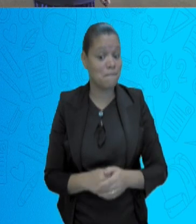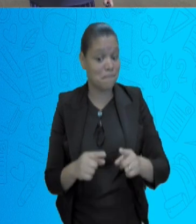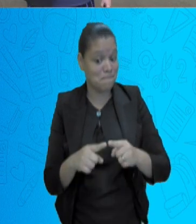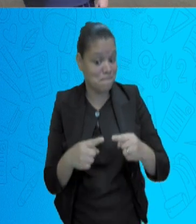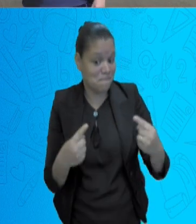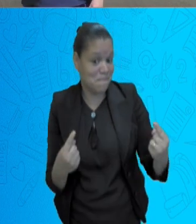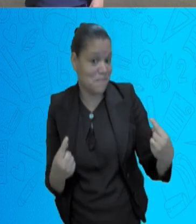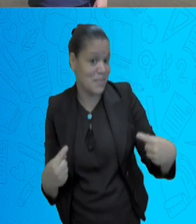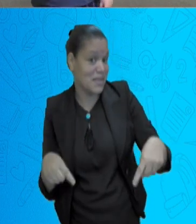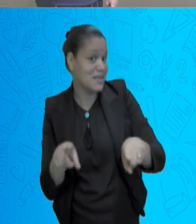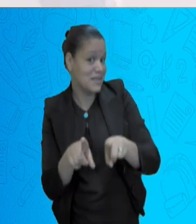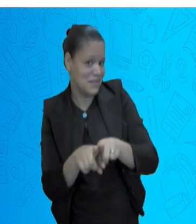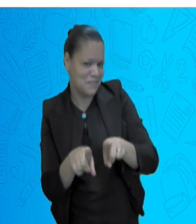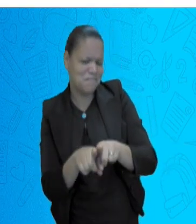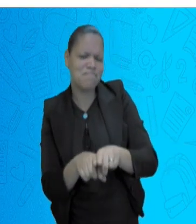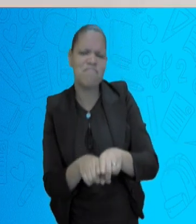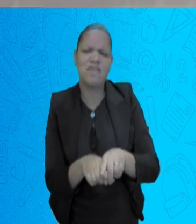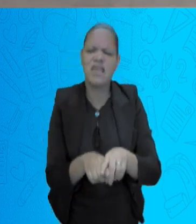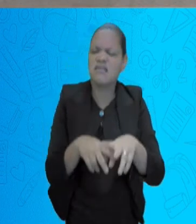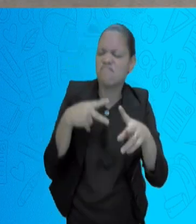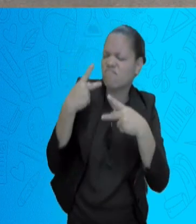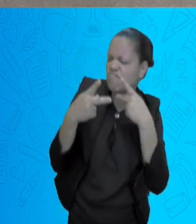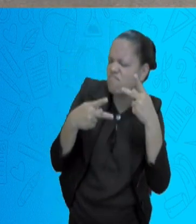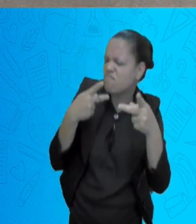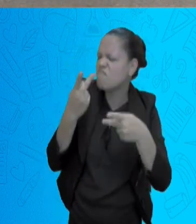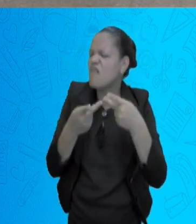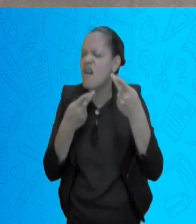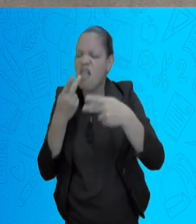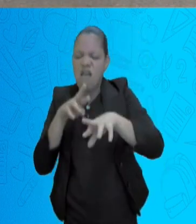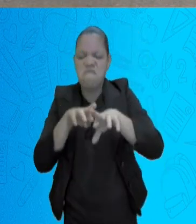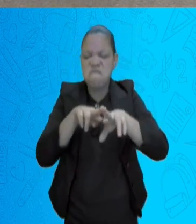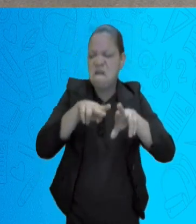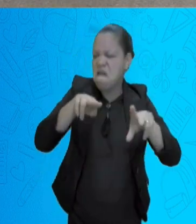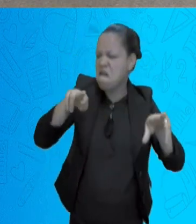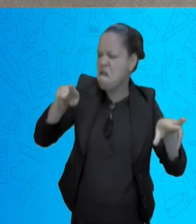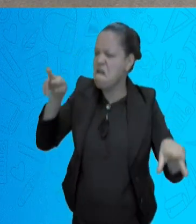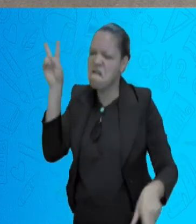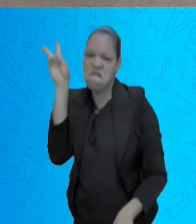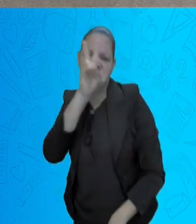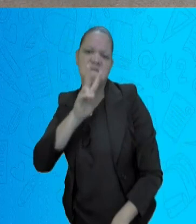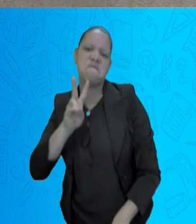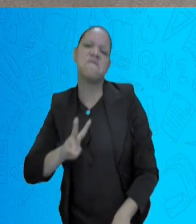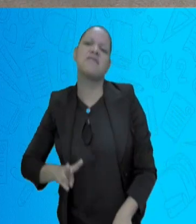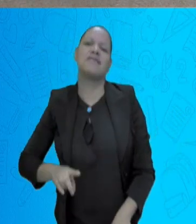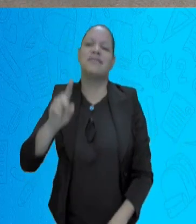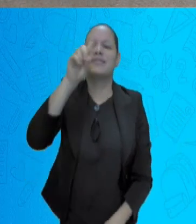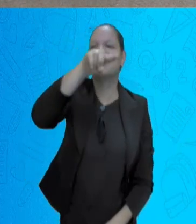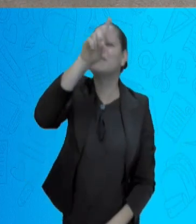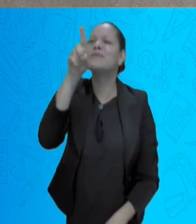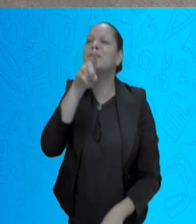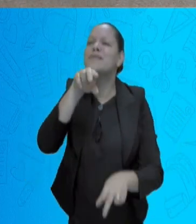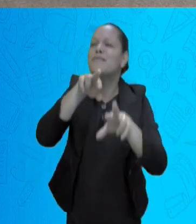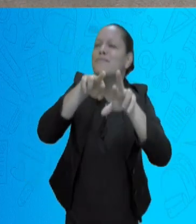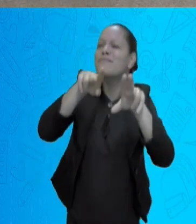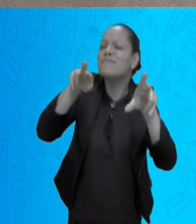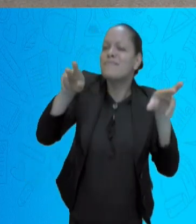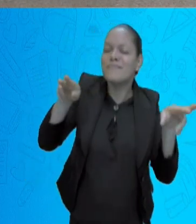falar muito sobre pontuação, porque é um assunto muito importante, principalmente para vocês que